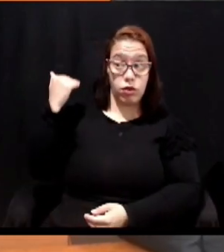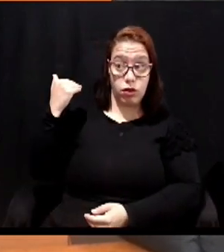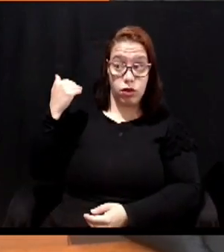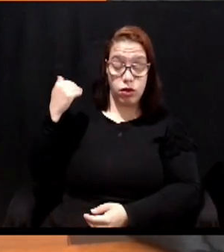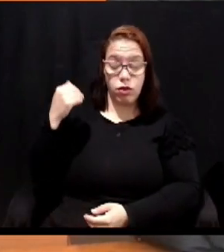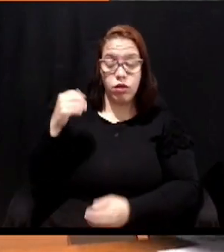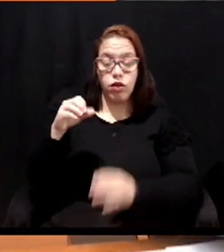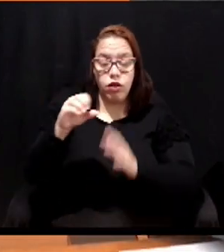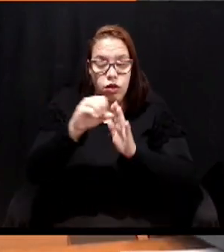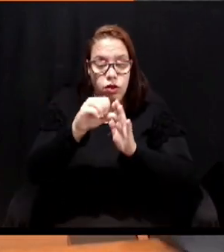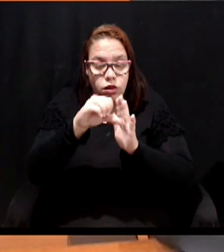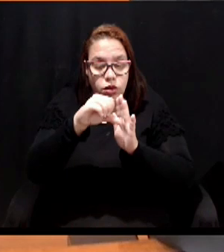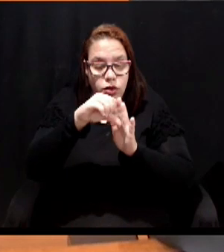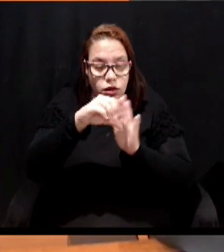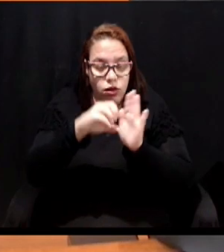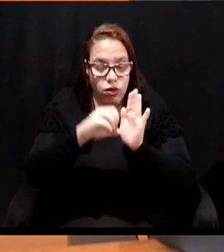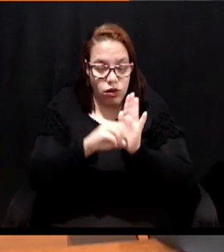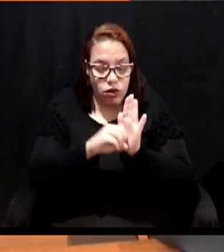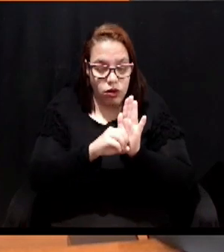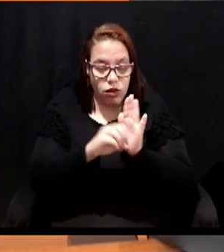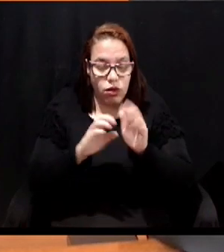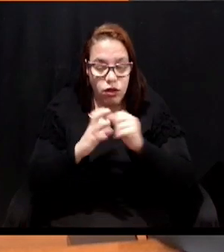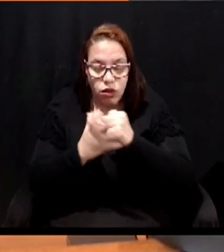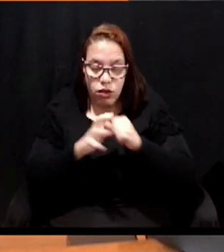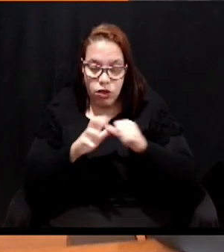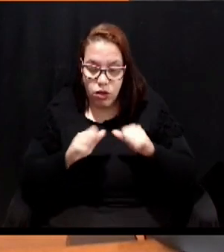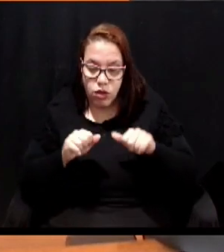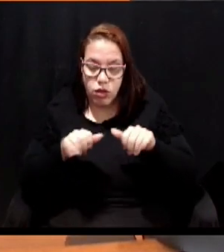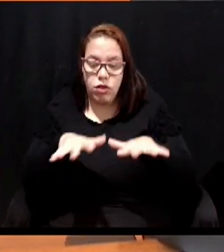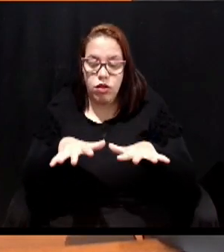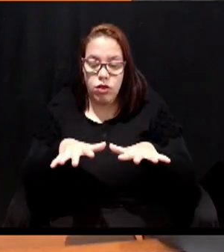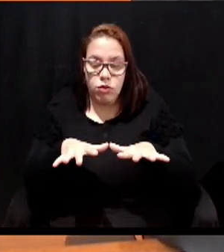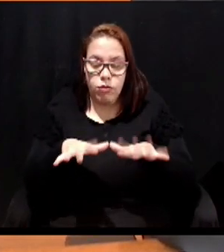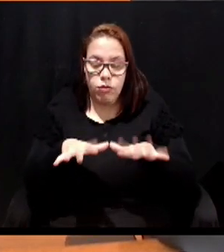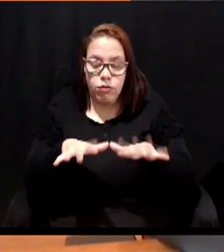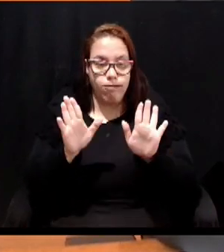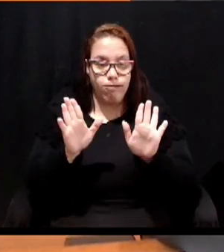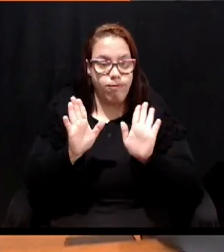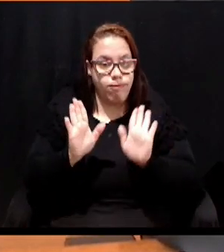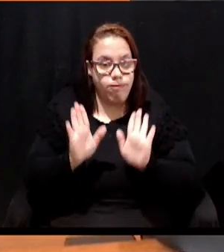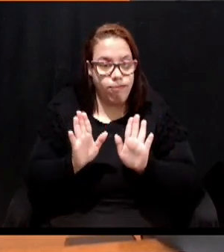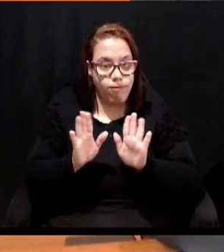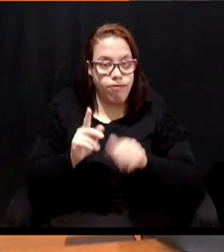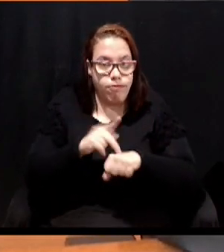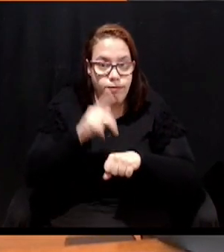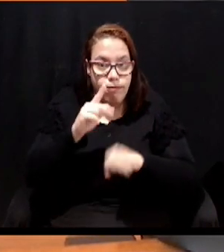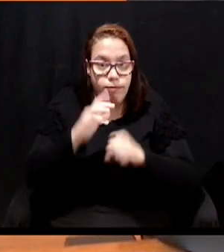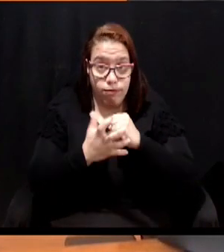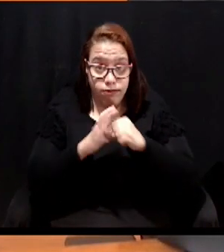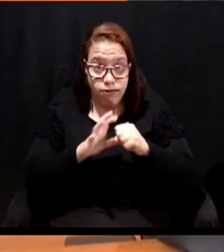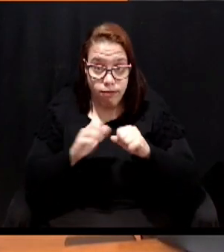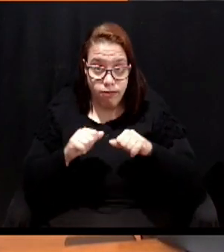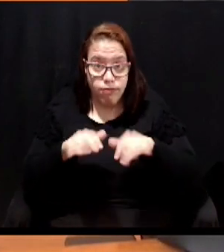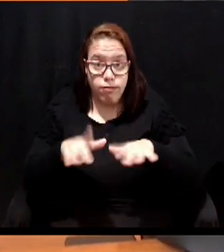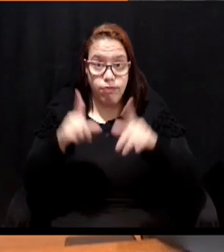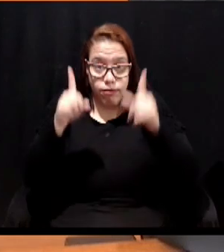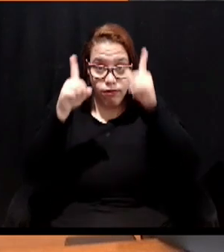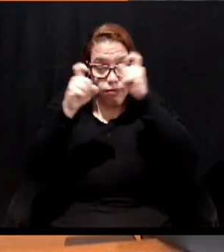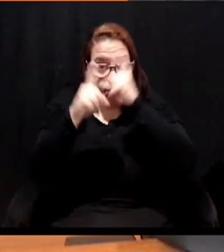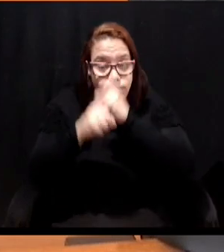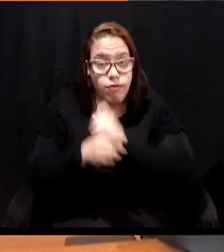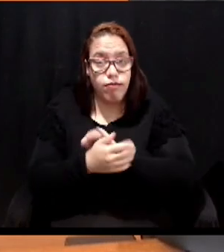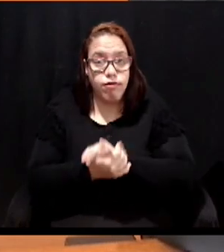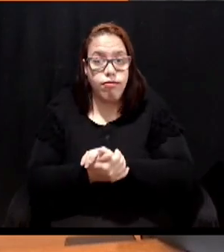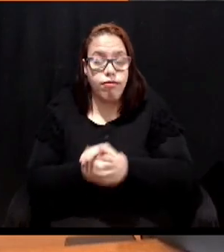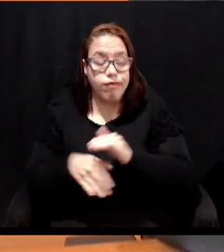Depois ela, na pandemia, ela ficou bem ali no pandemia e pós-pandemia, ainda com dificuldades de avanço,